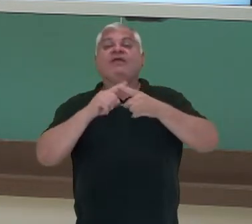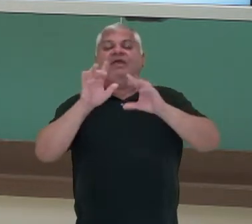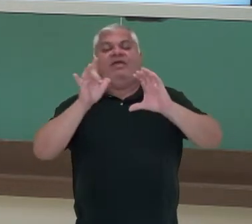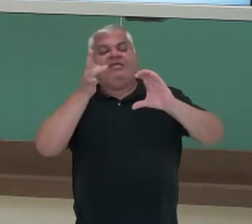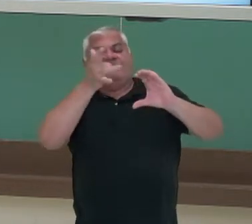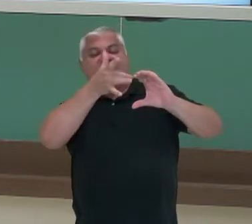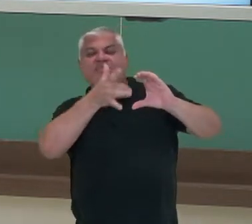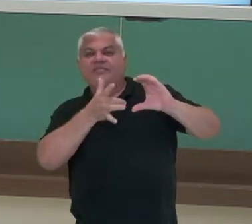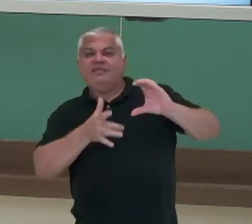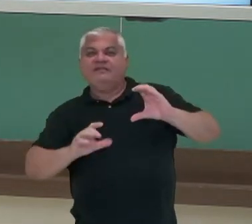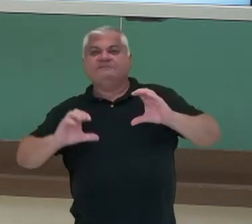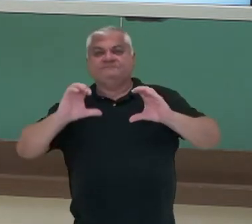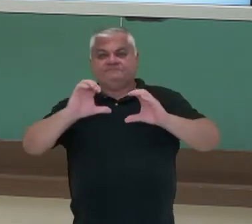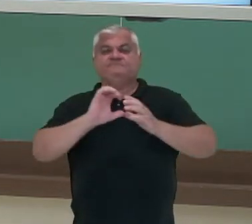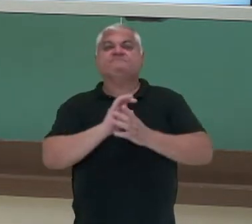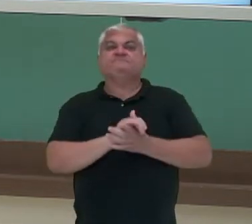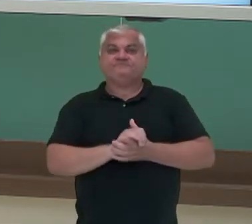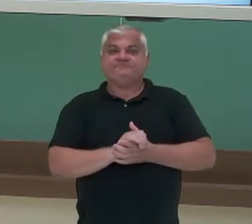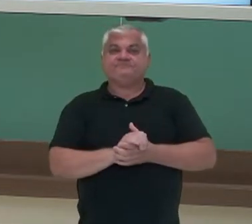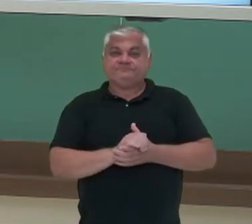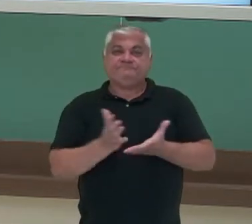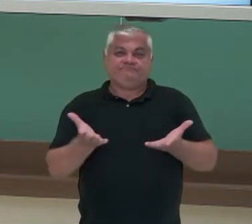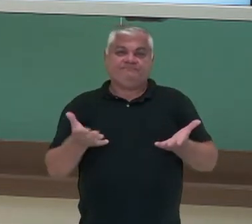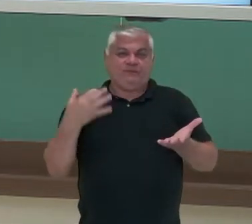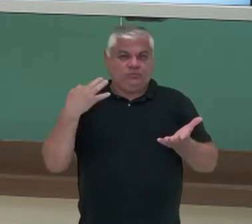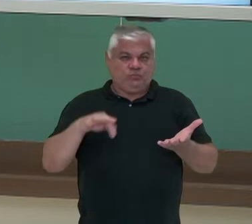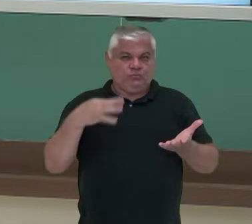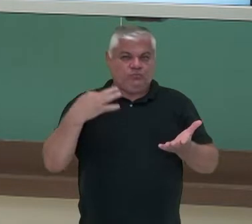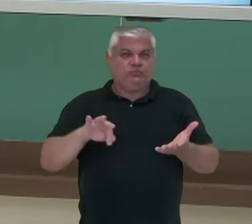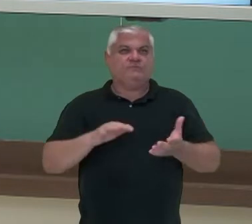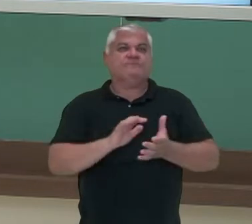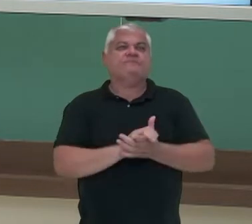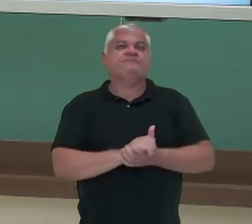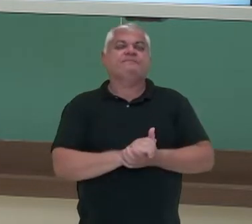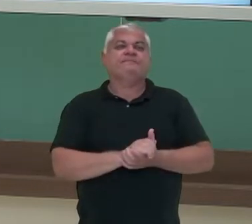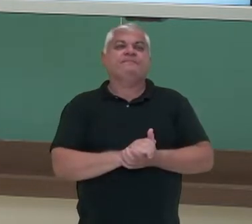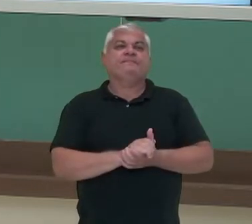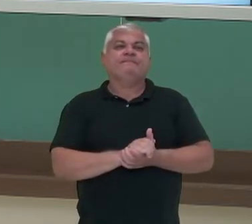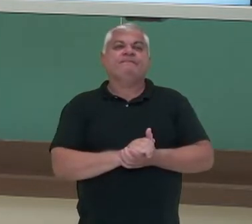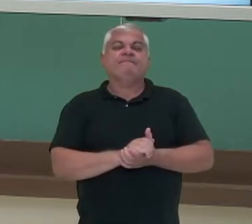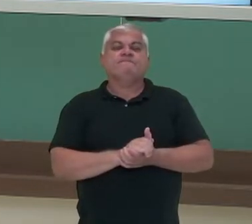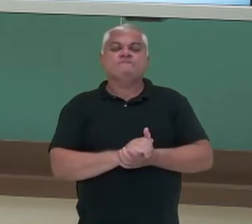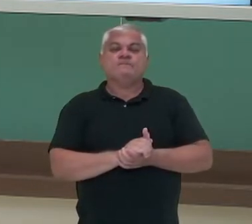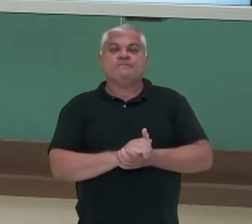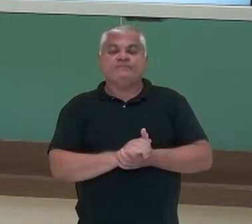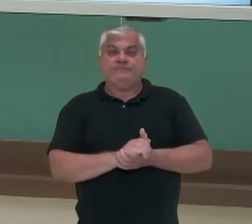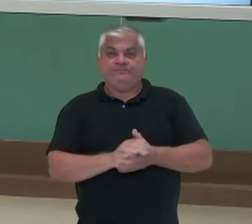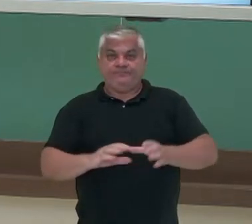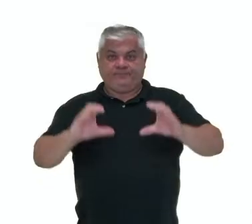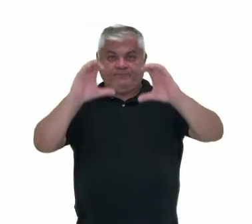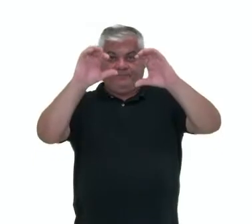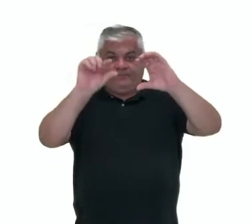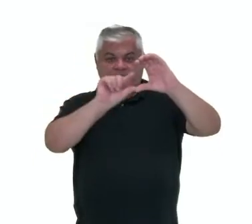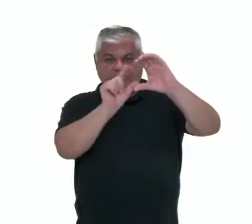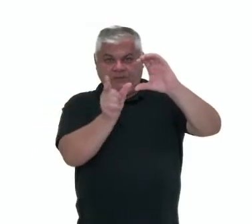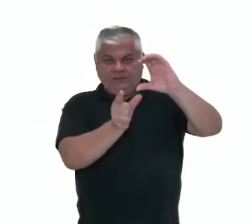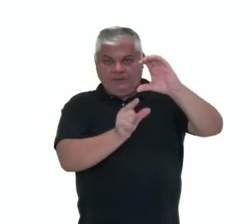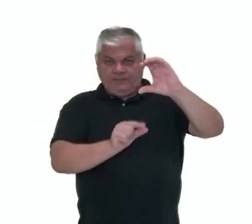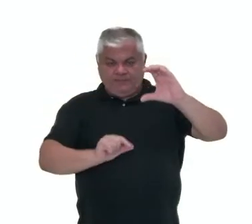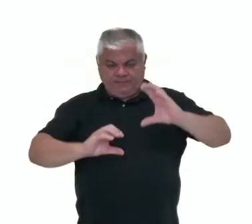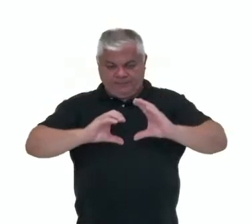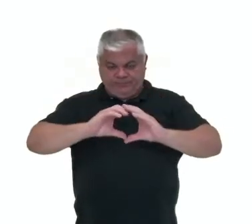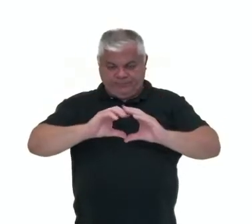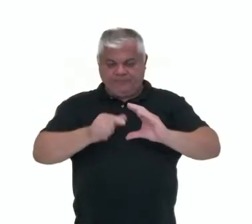estão concentrados, é a localização deles ali no nosso corpo. As vias urinárias têm função